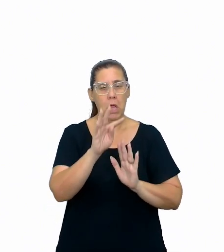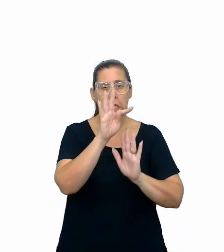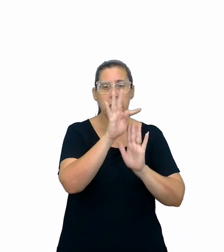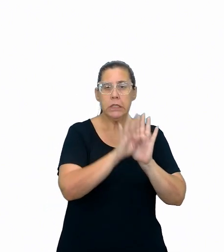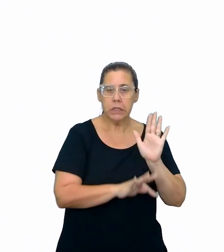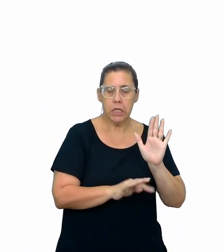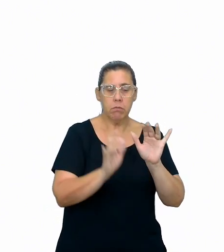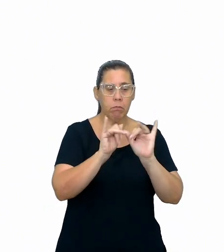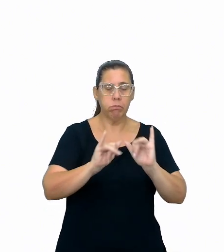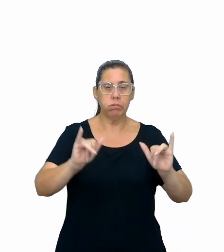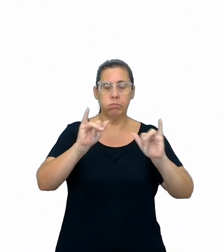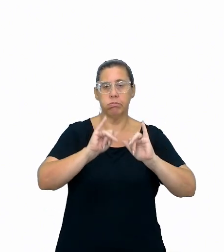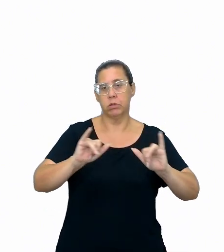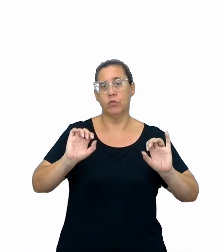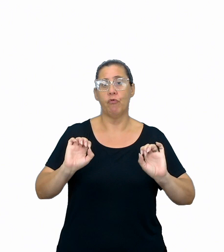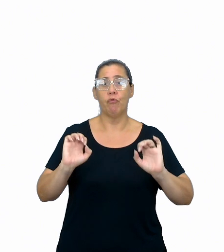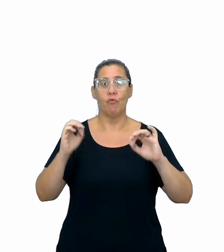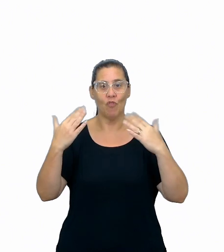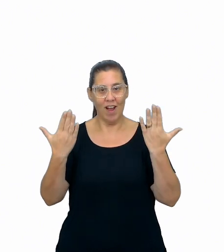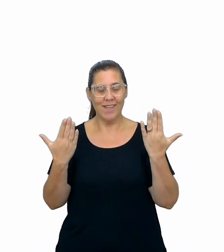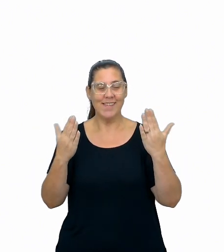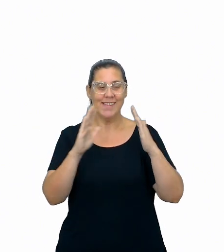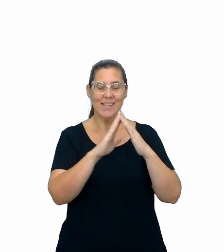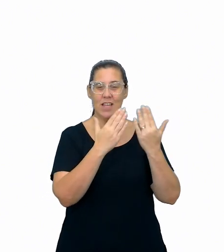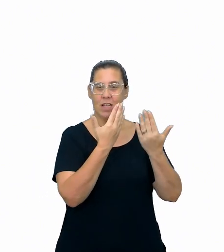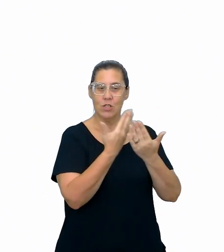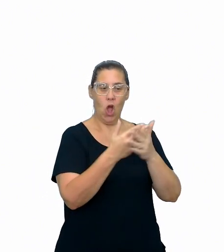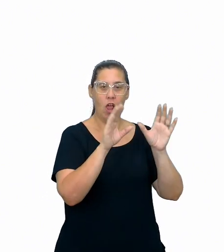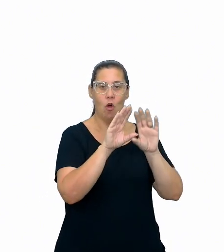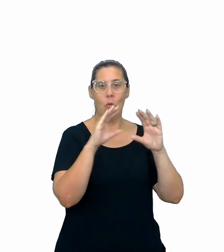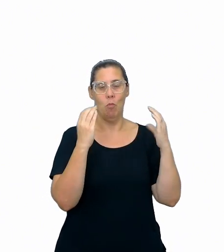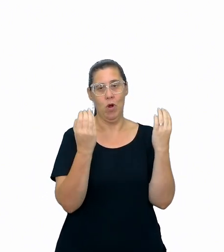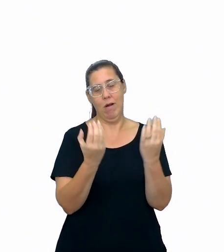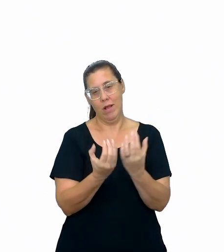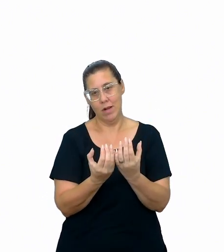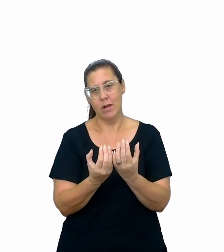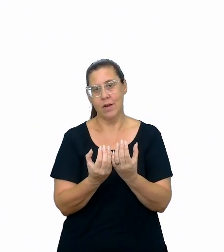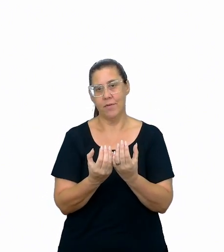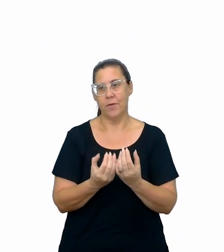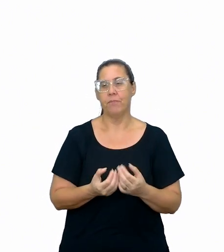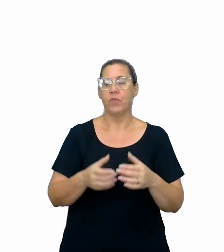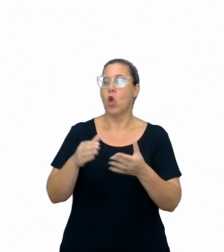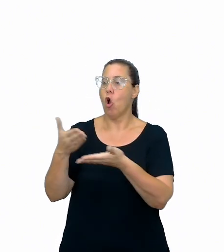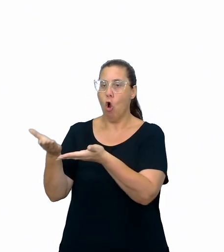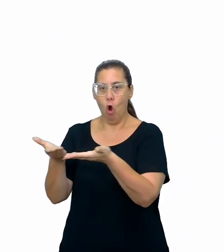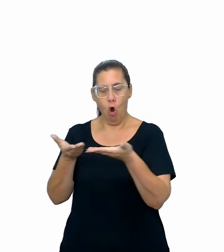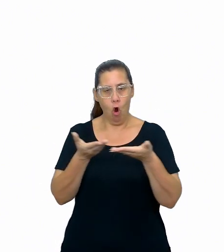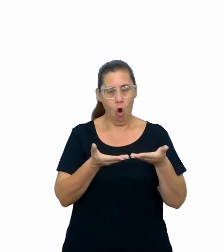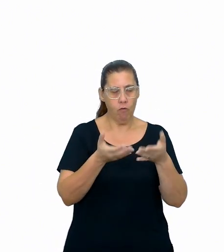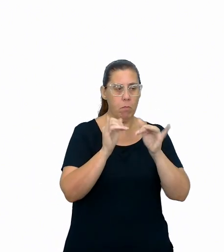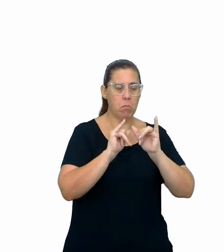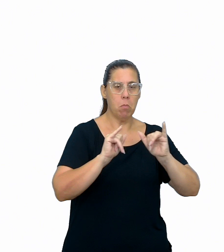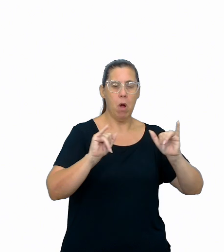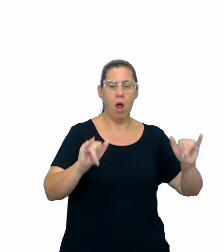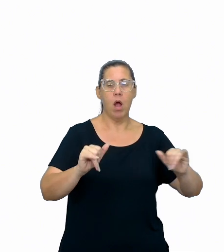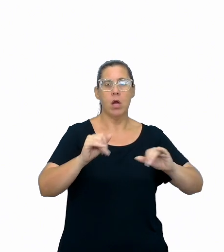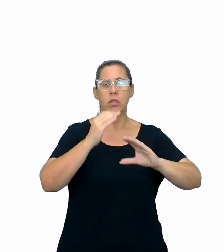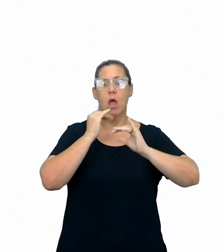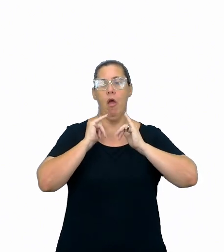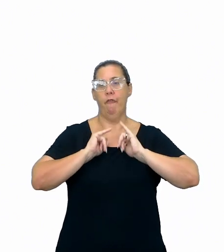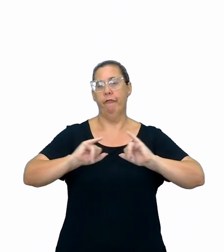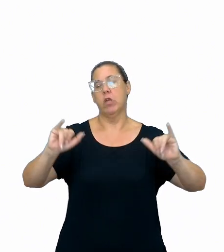textos para divulgação de eventos da escola ou da comunidade. Convite, propaganda, comunicado, carta,